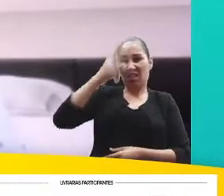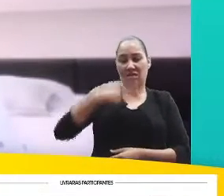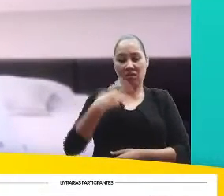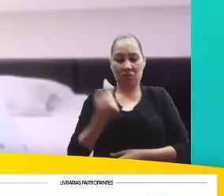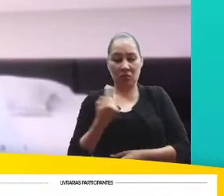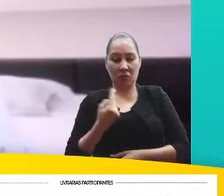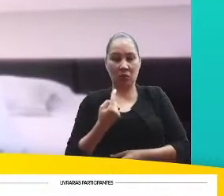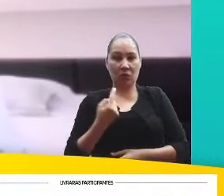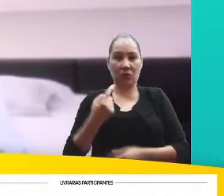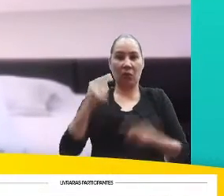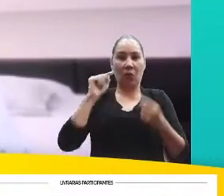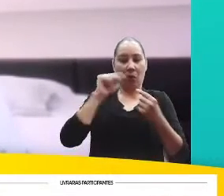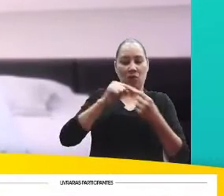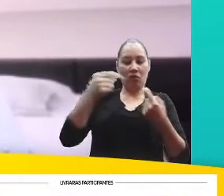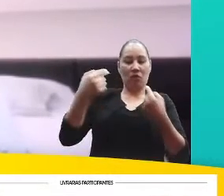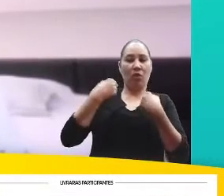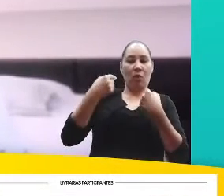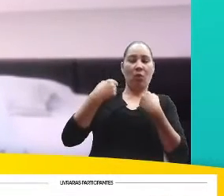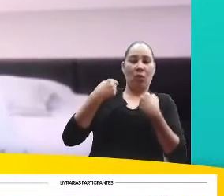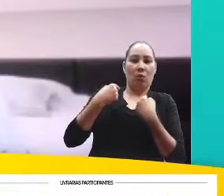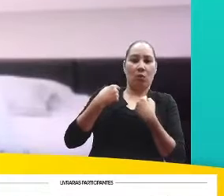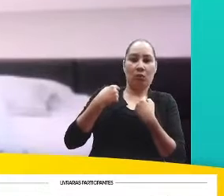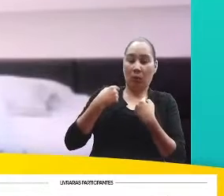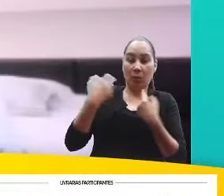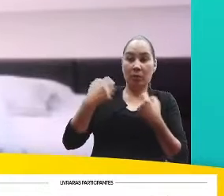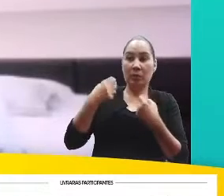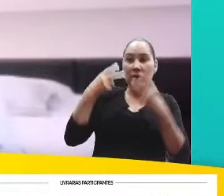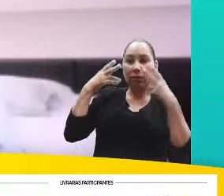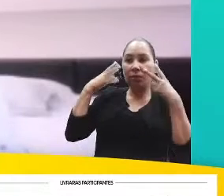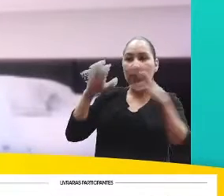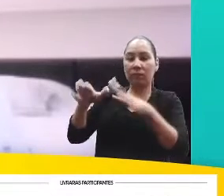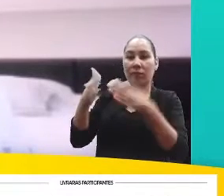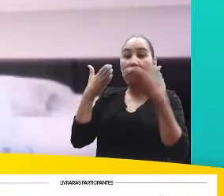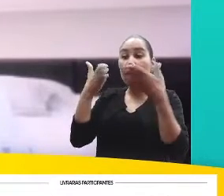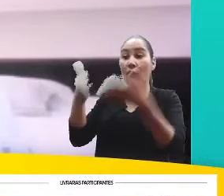em nós para enxergar o outro. E essa é a grande